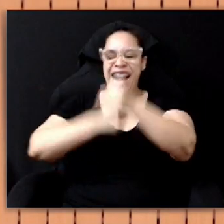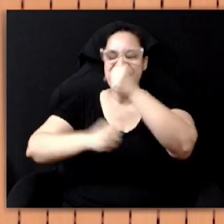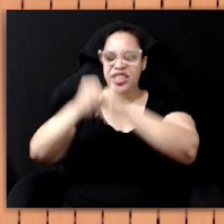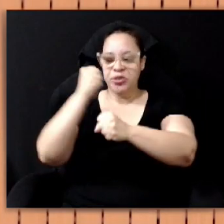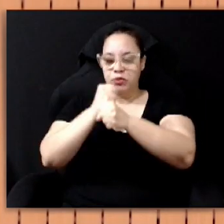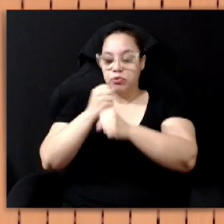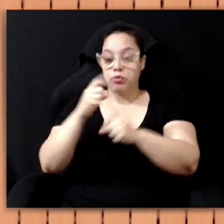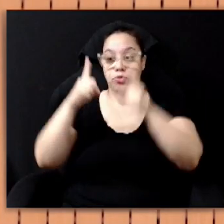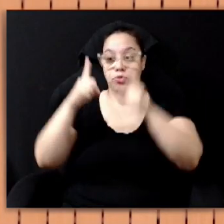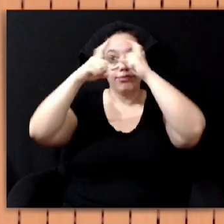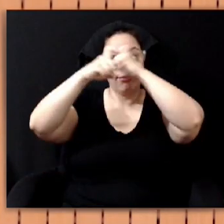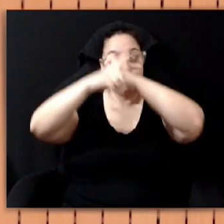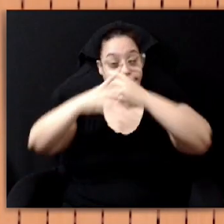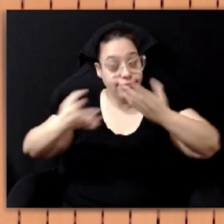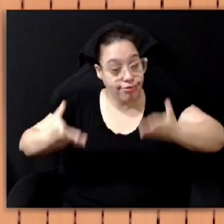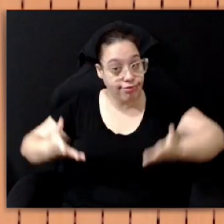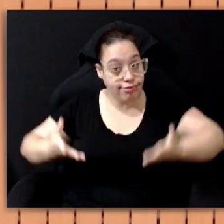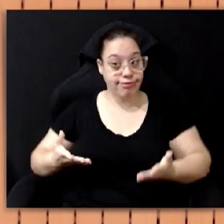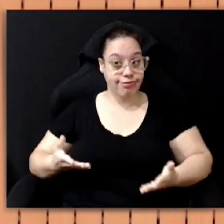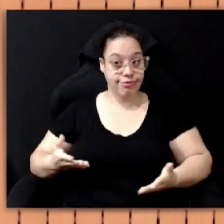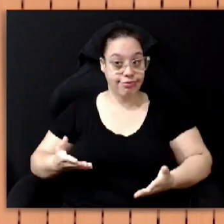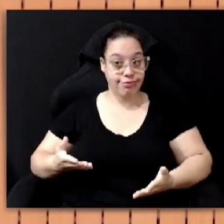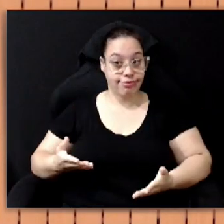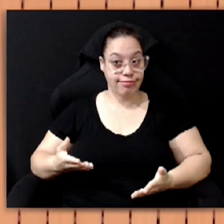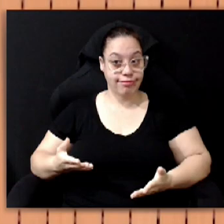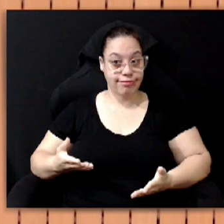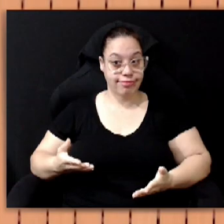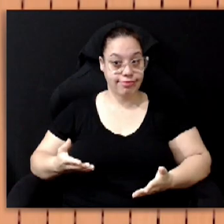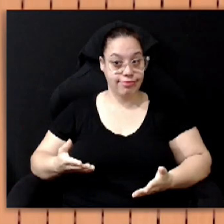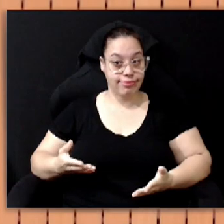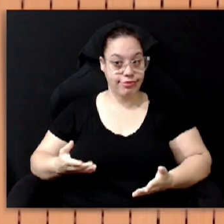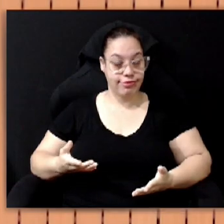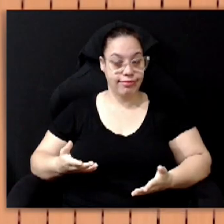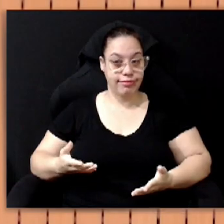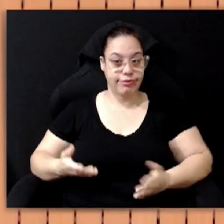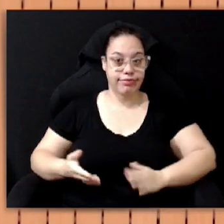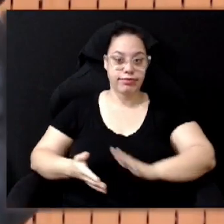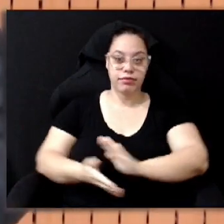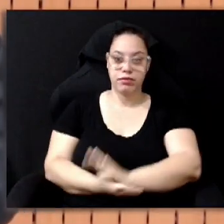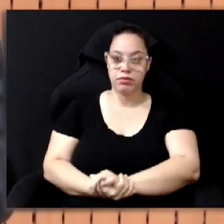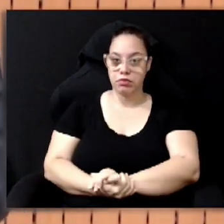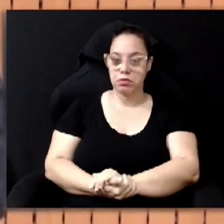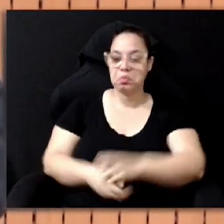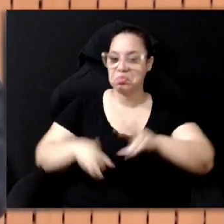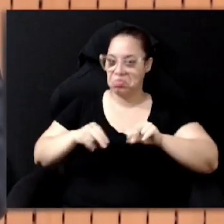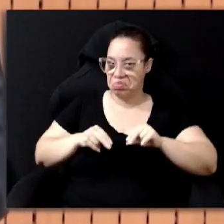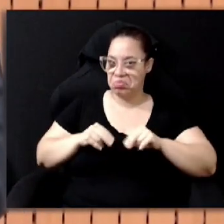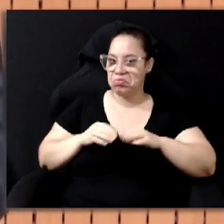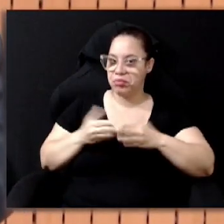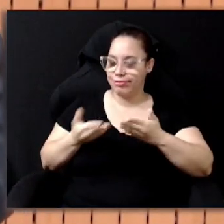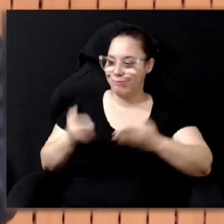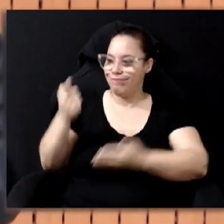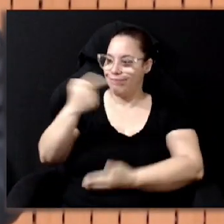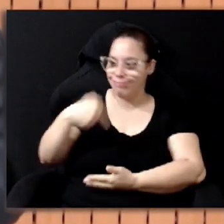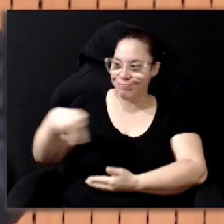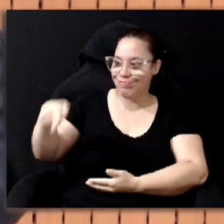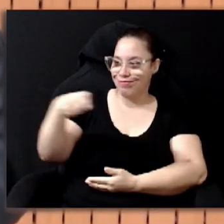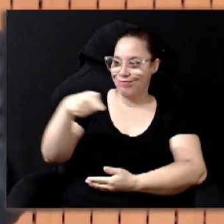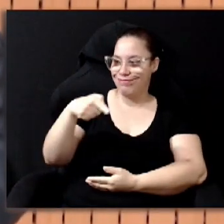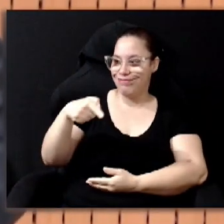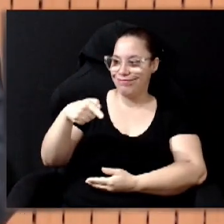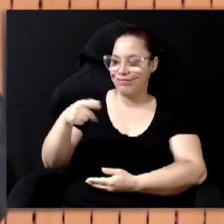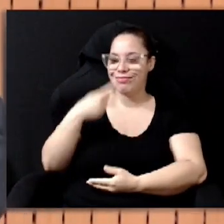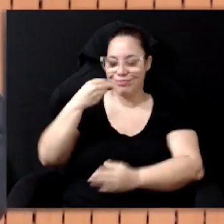né? As empresas abrem, as empresas fecham, então, realmente é um mérito muito grande. Isso tudo é aquilo que você plantou alguns